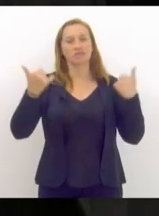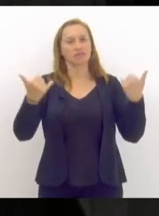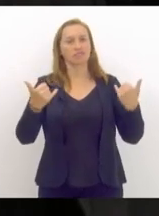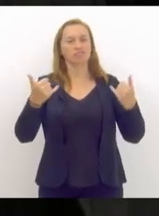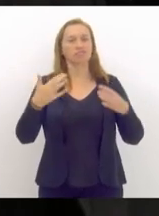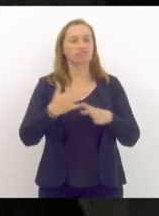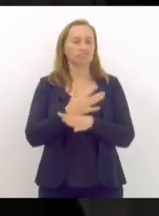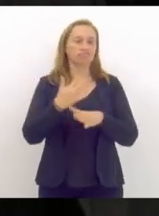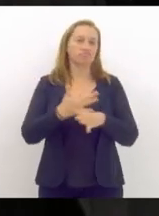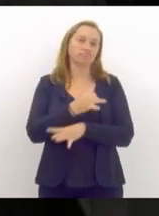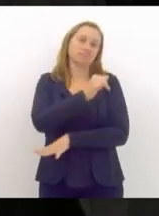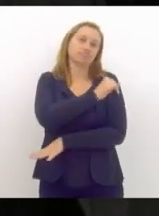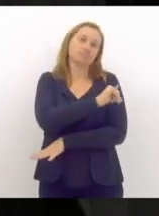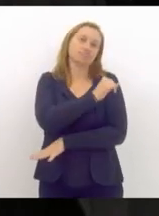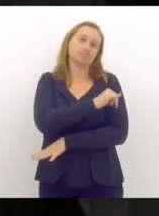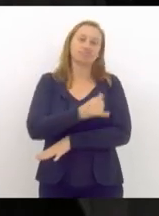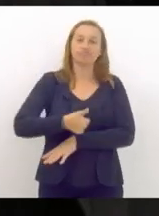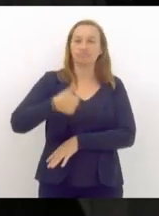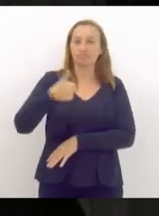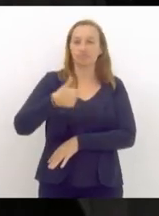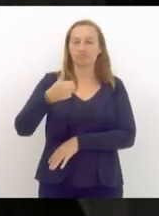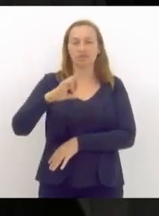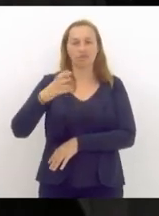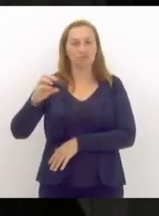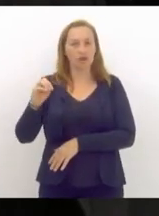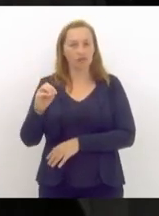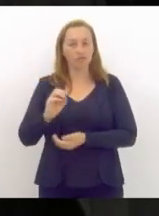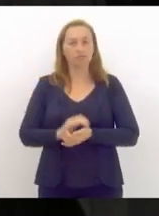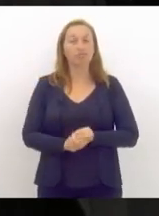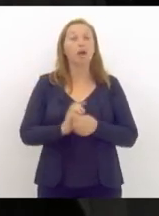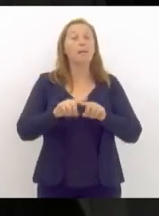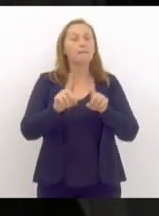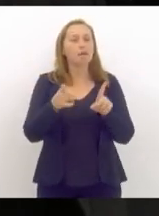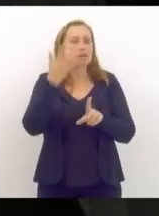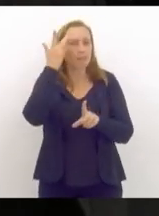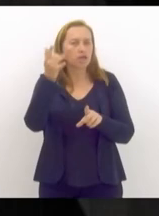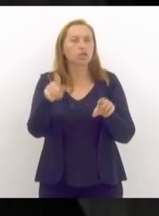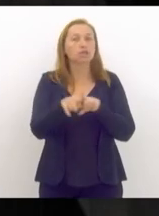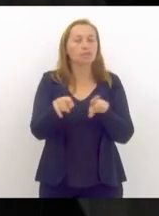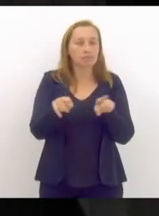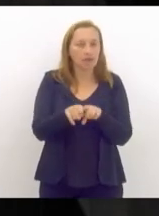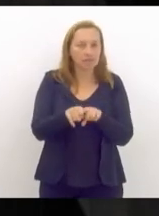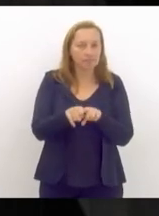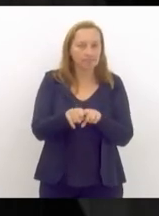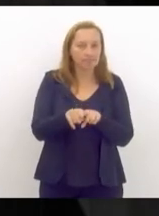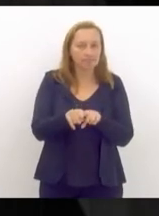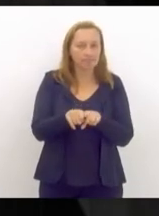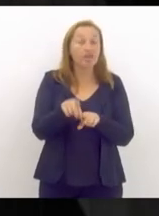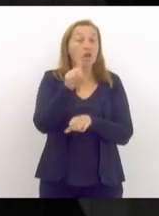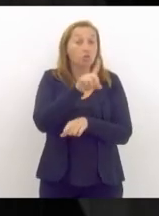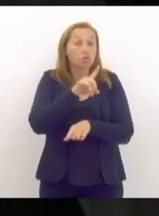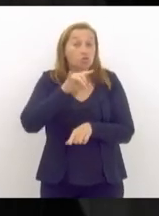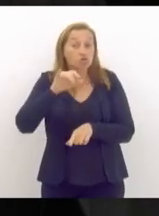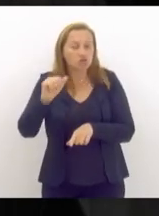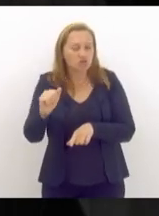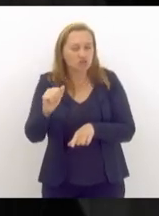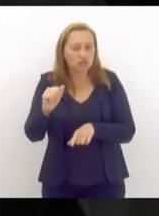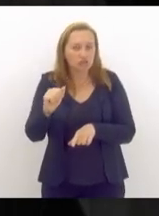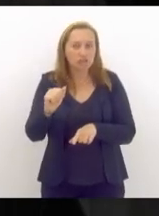Janeiro, 1º de março. Mas amanhã também é a data que